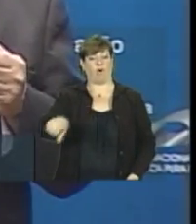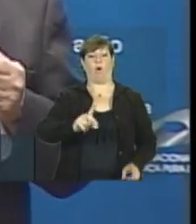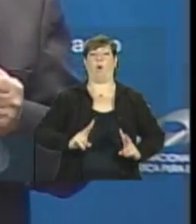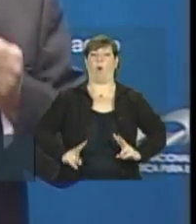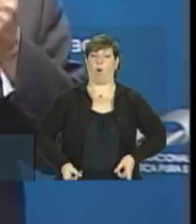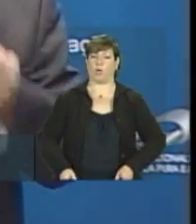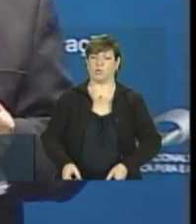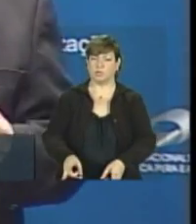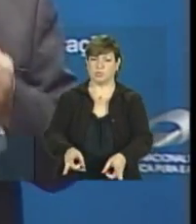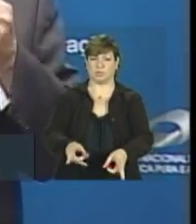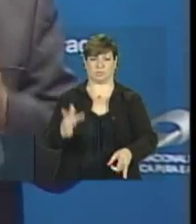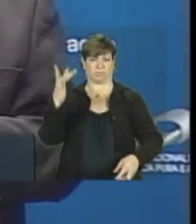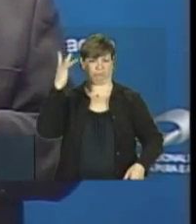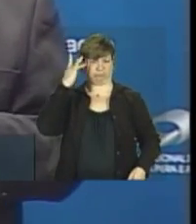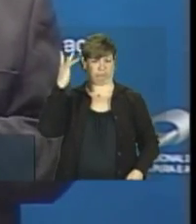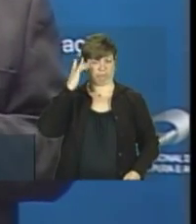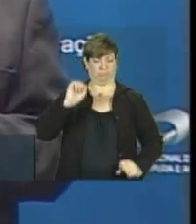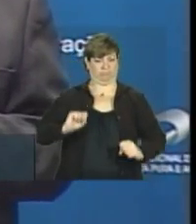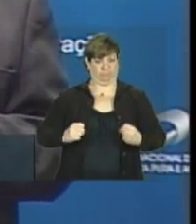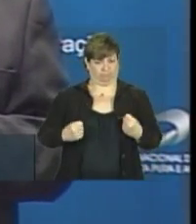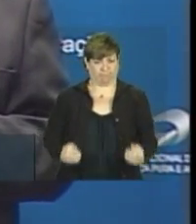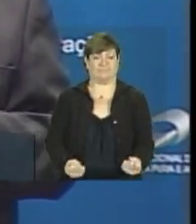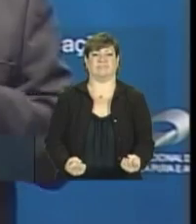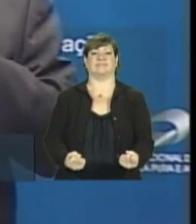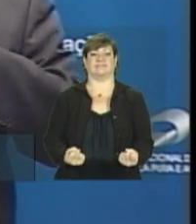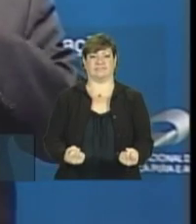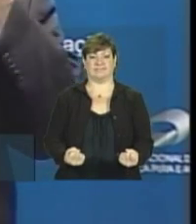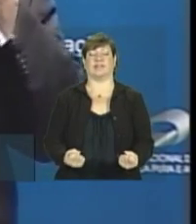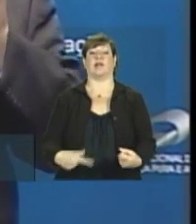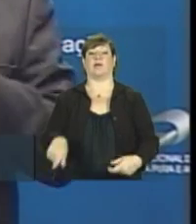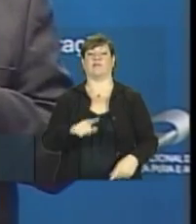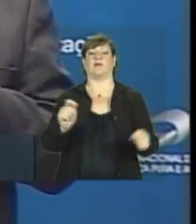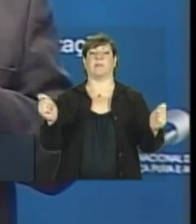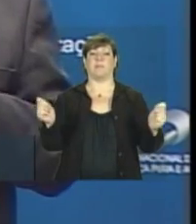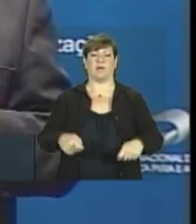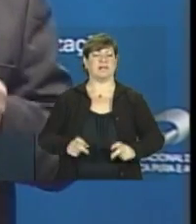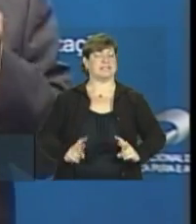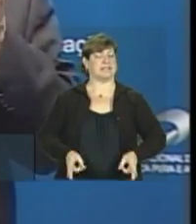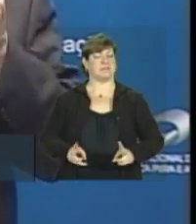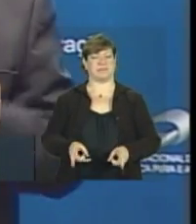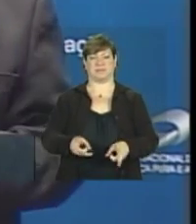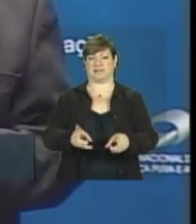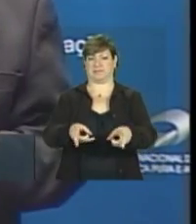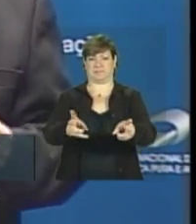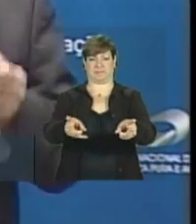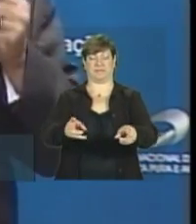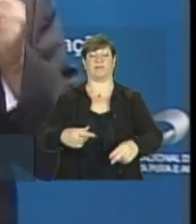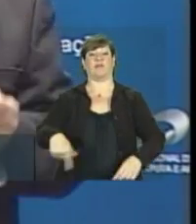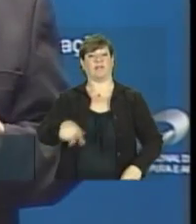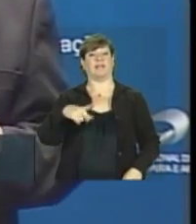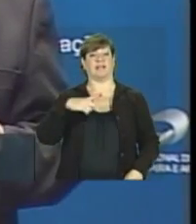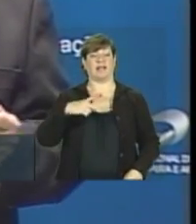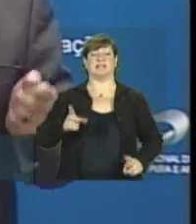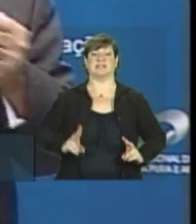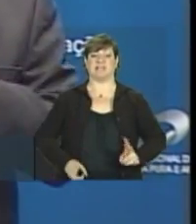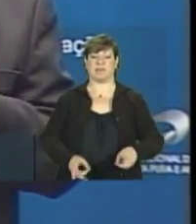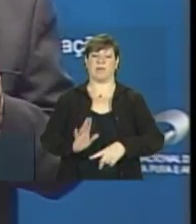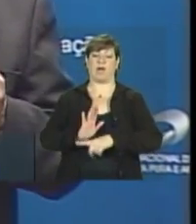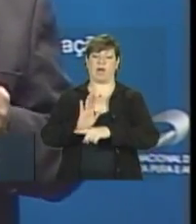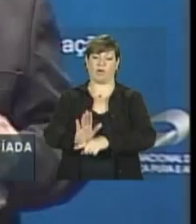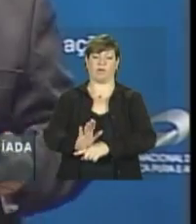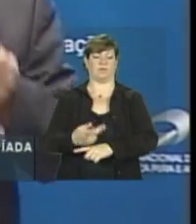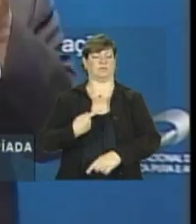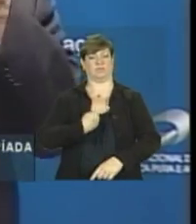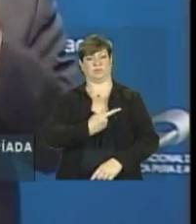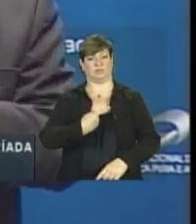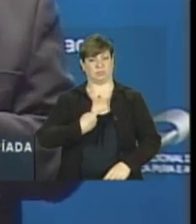com esse elan, com essa garra que vocês têm hoje, vocês continuem todo o tempo. Vocês terão sempre o apoio desses